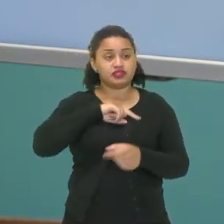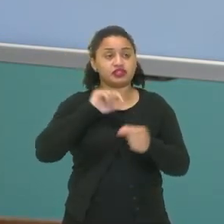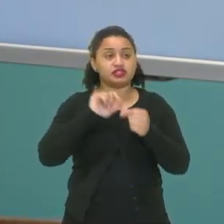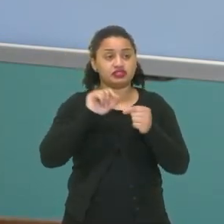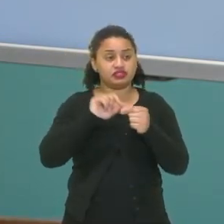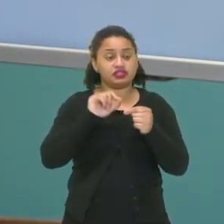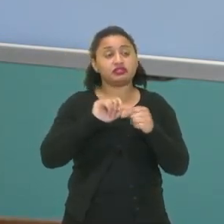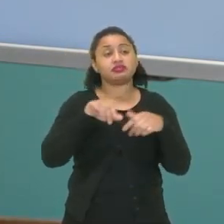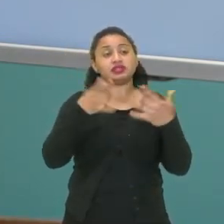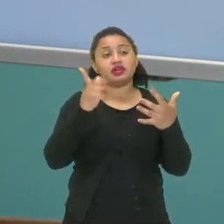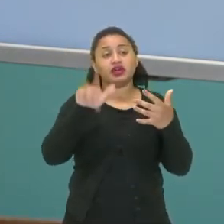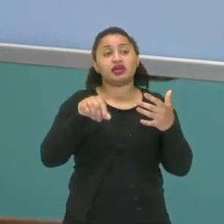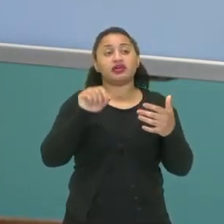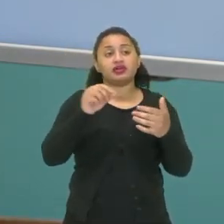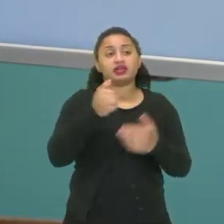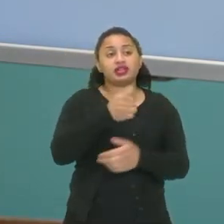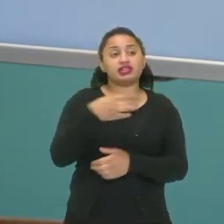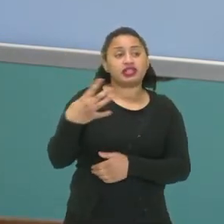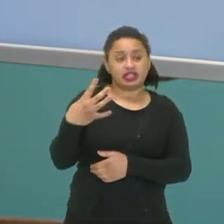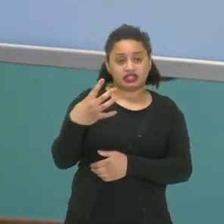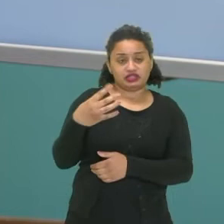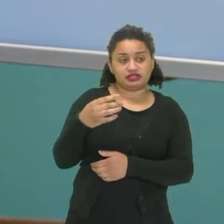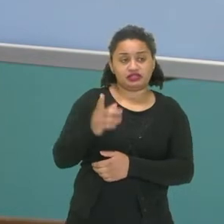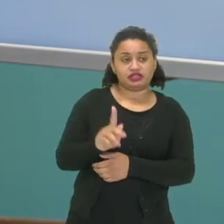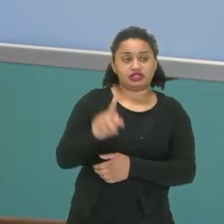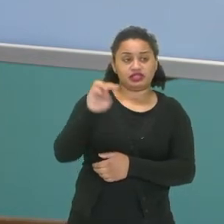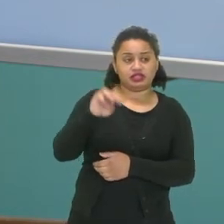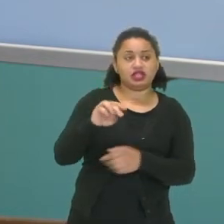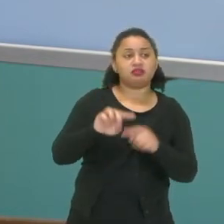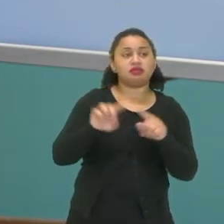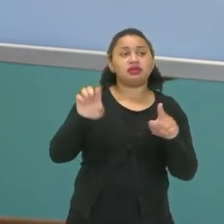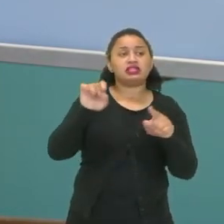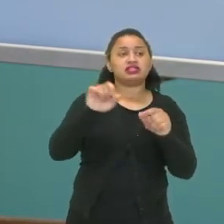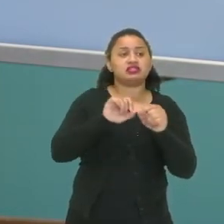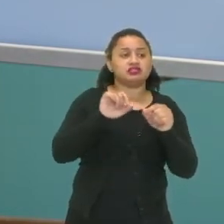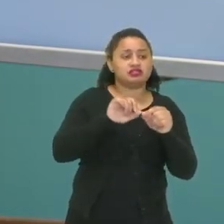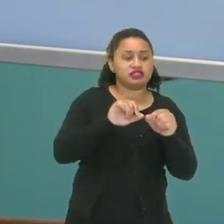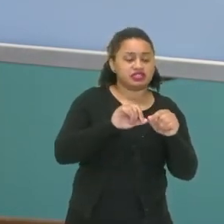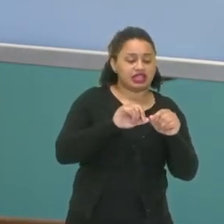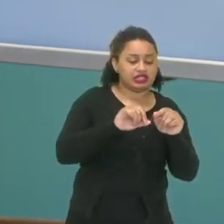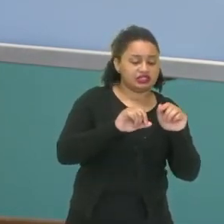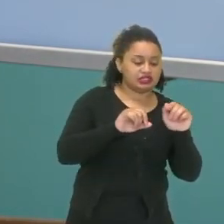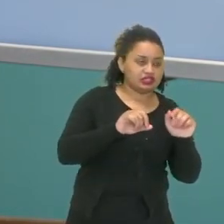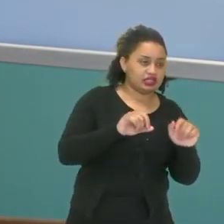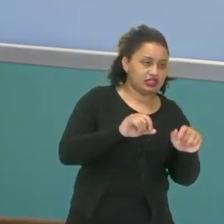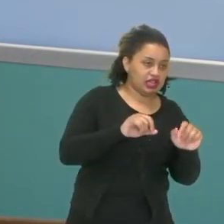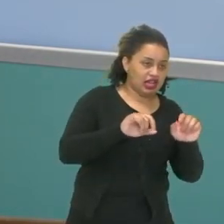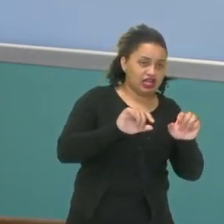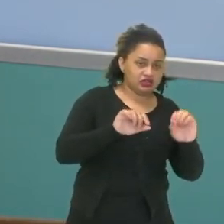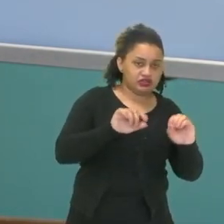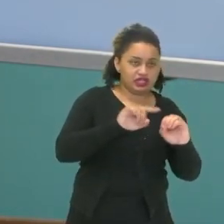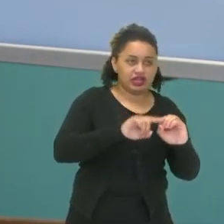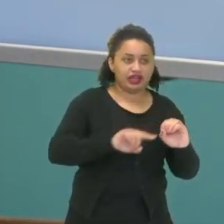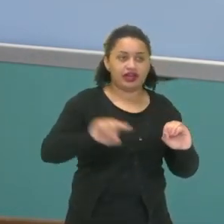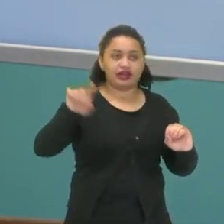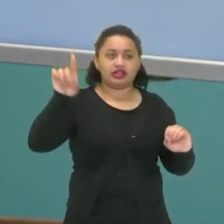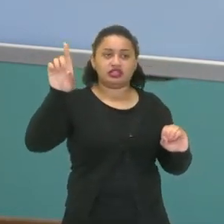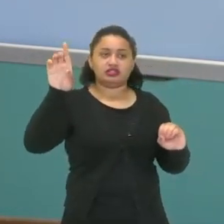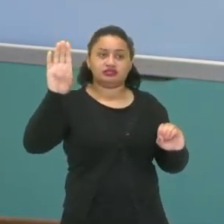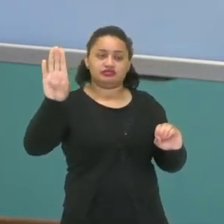quilômetros. Daqui até aqui. Mas e se eu fosse fazer daqui até aqui? Como é que a gente poderia fazer?